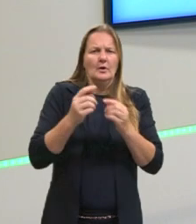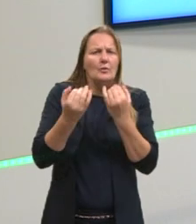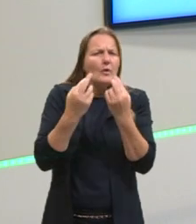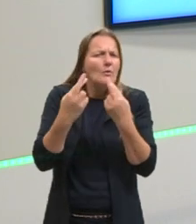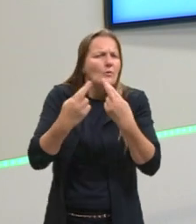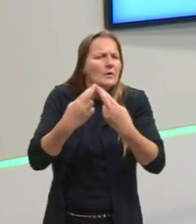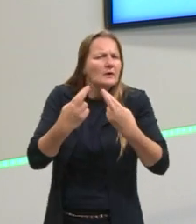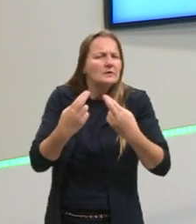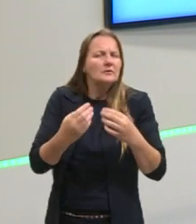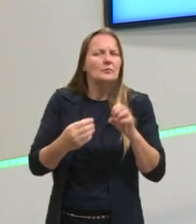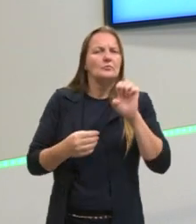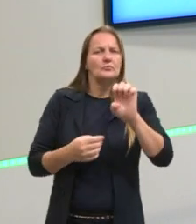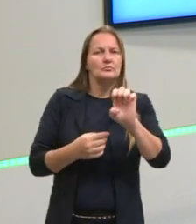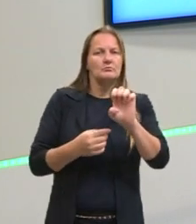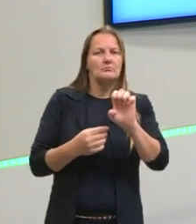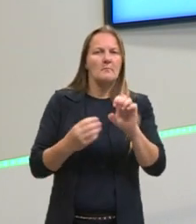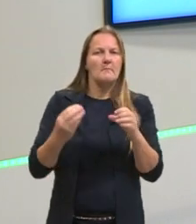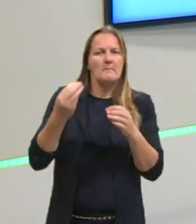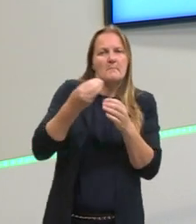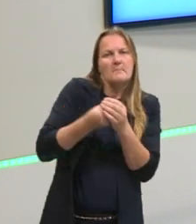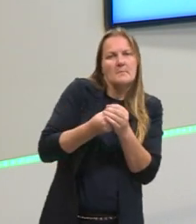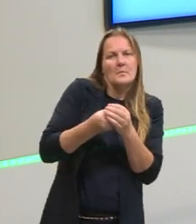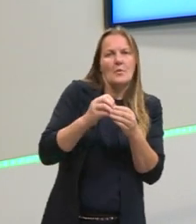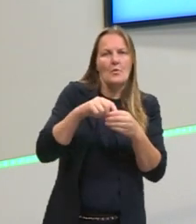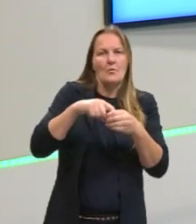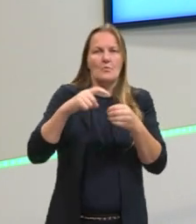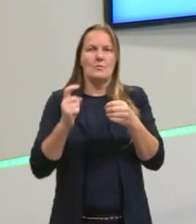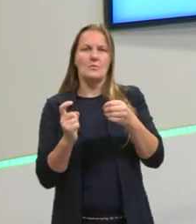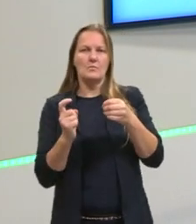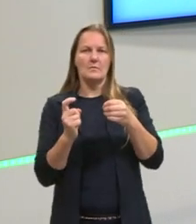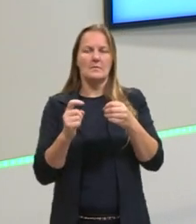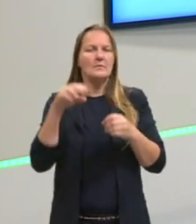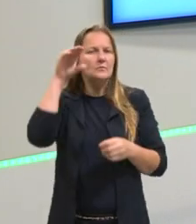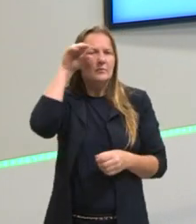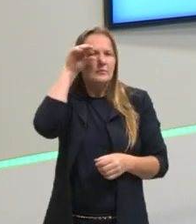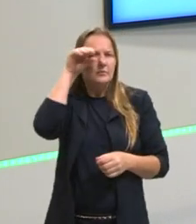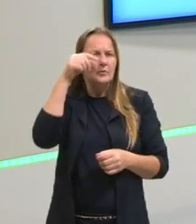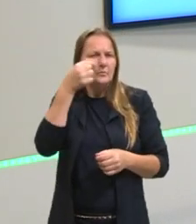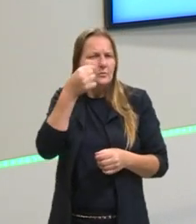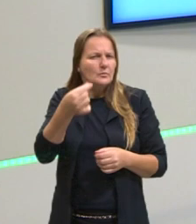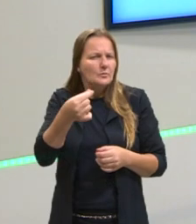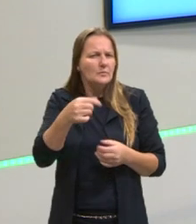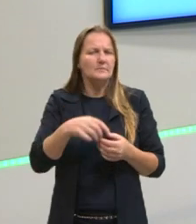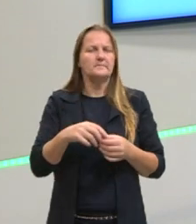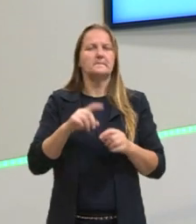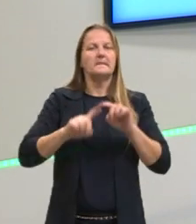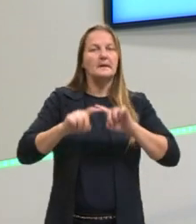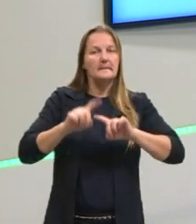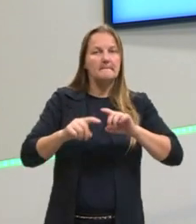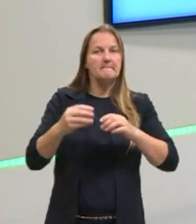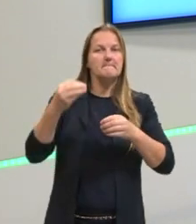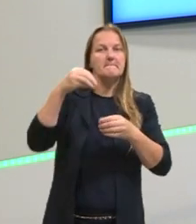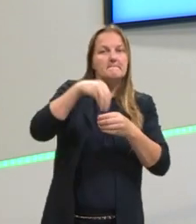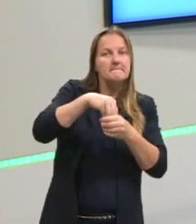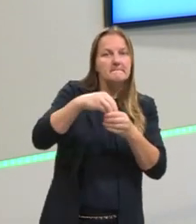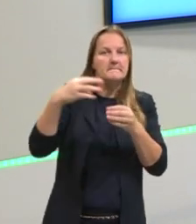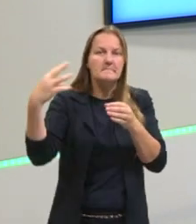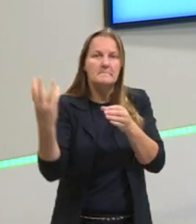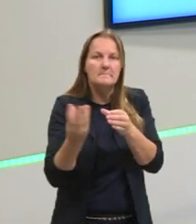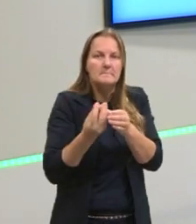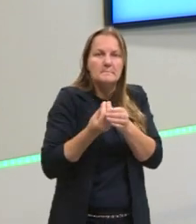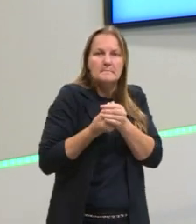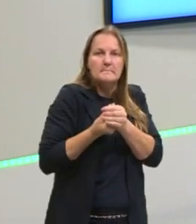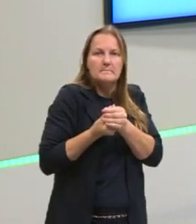de pertinência, ela se dá de uma observação se um elemento pertence ou não a